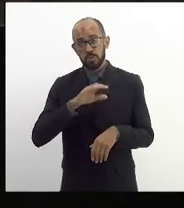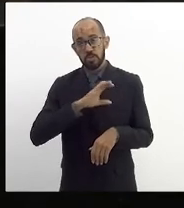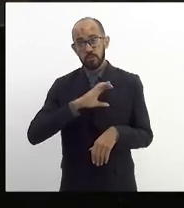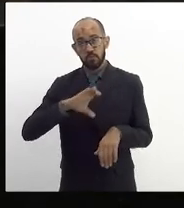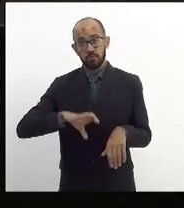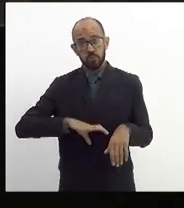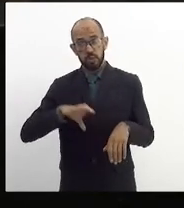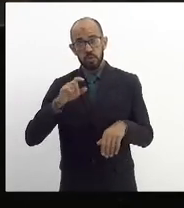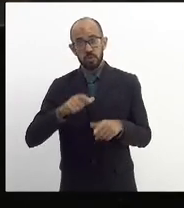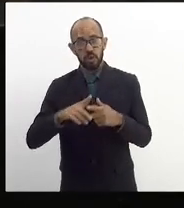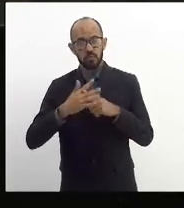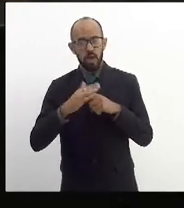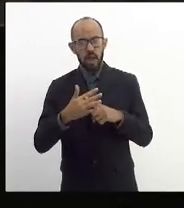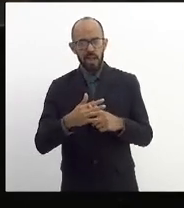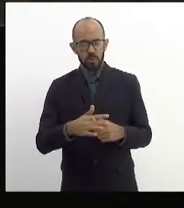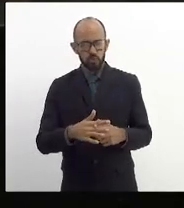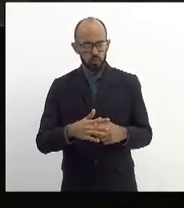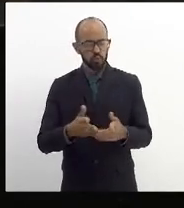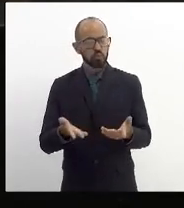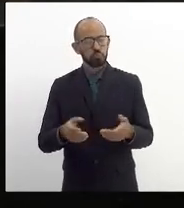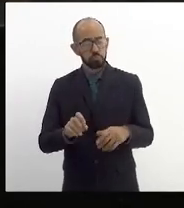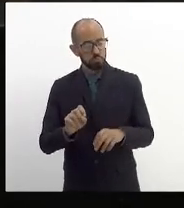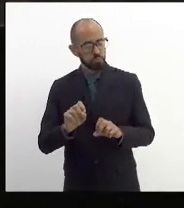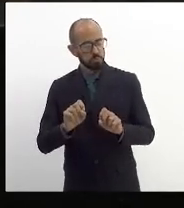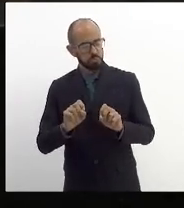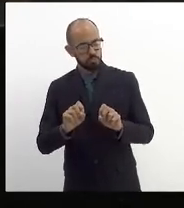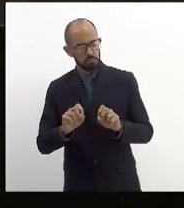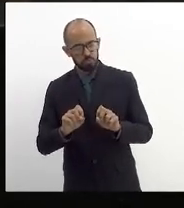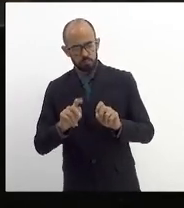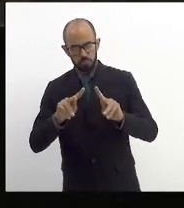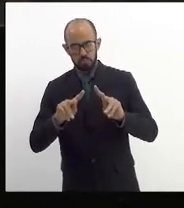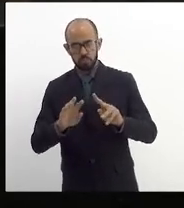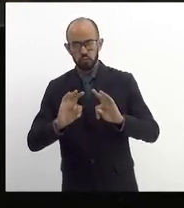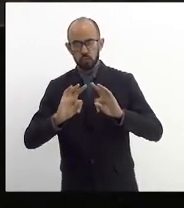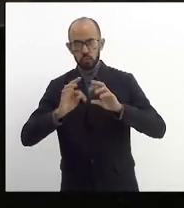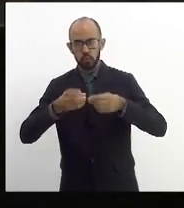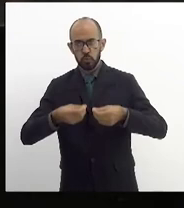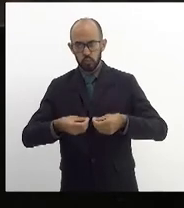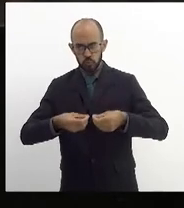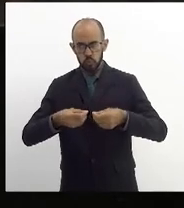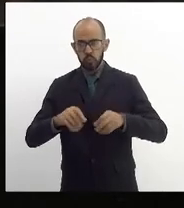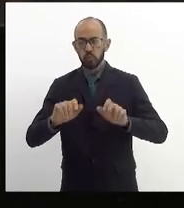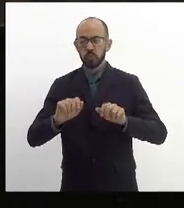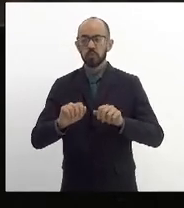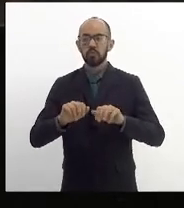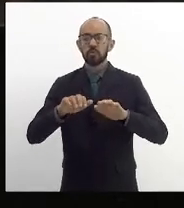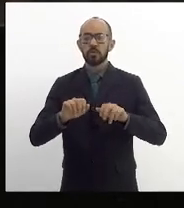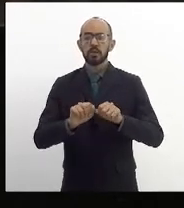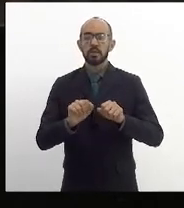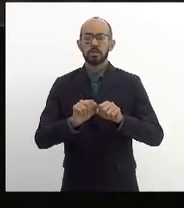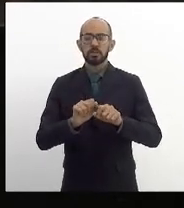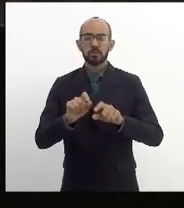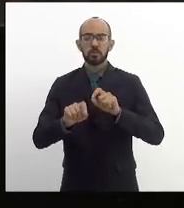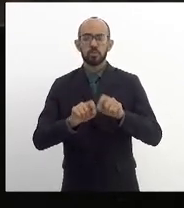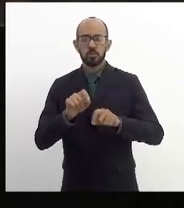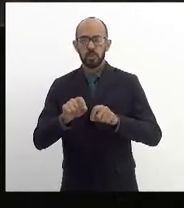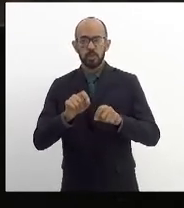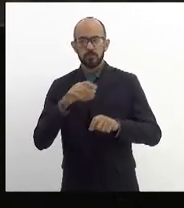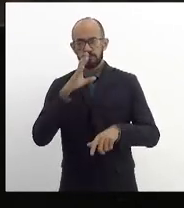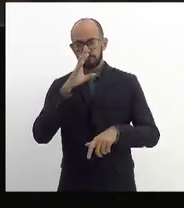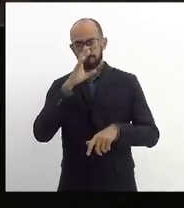acabado de receber um reajuste né tudo isso né o fato é que colocou